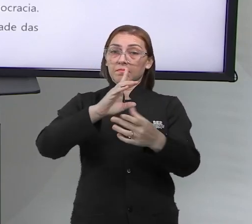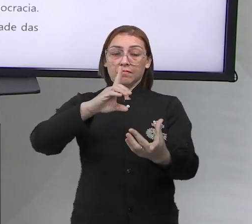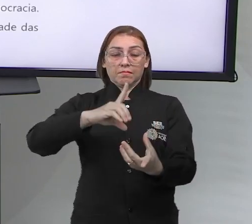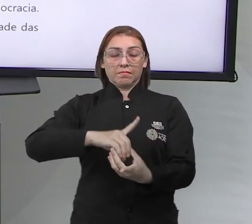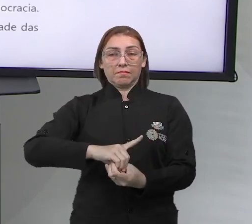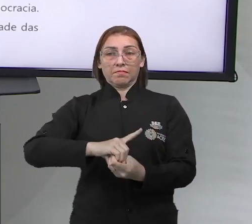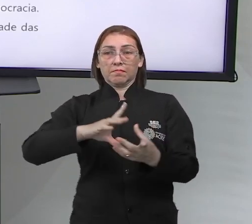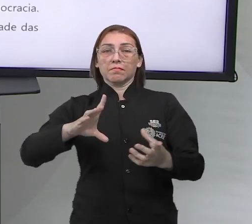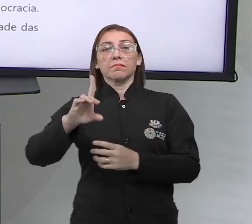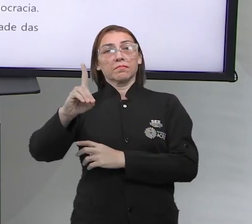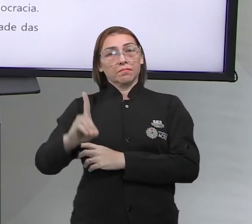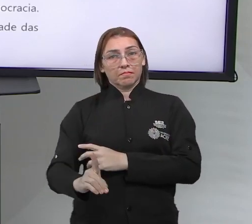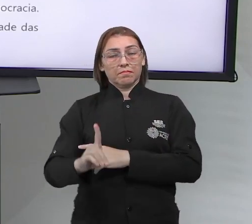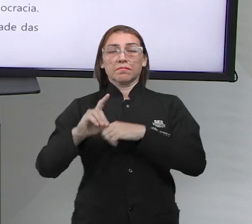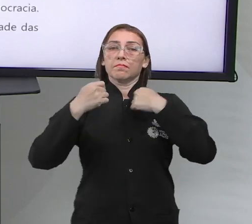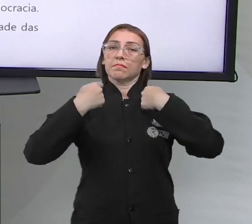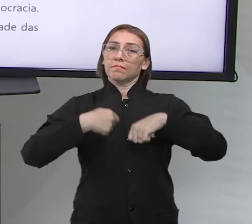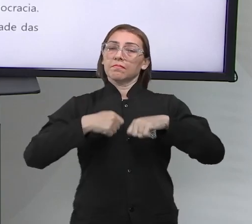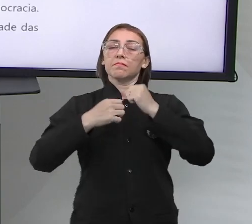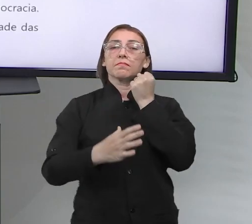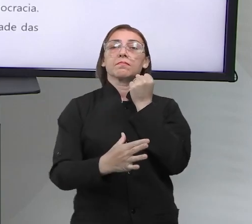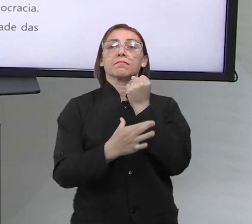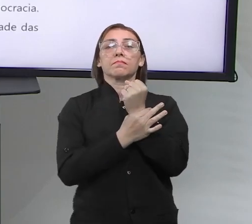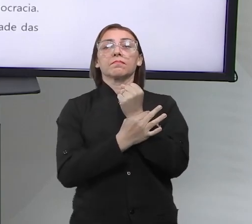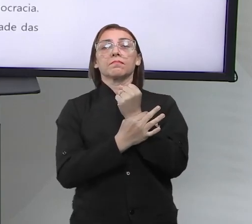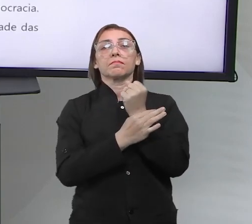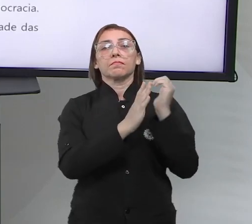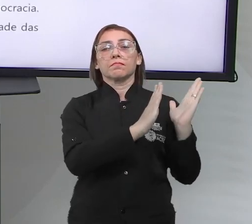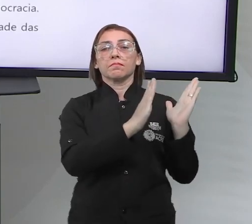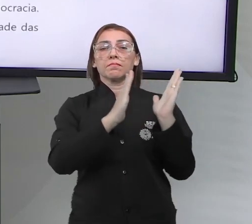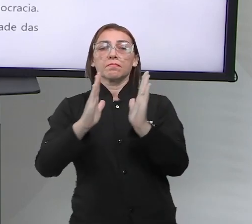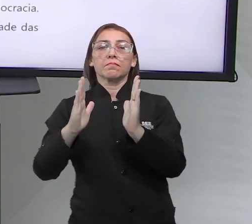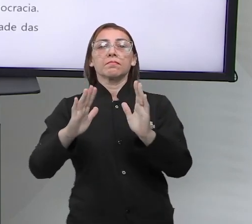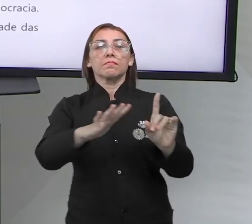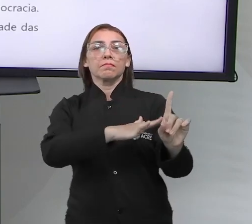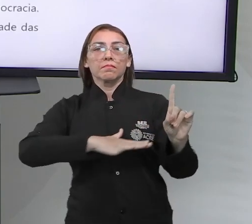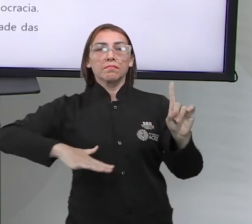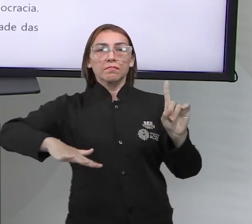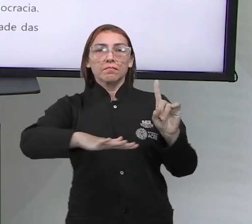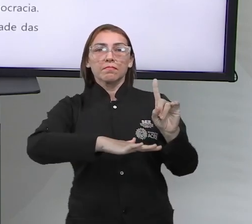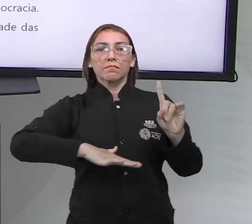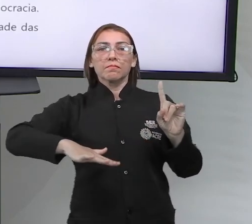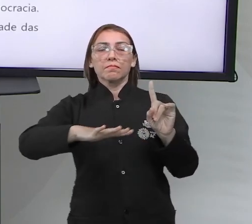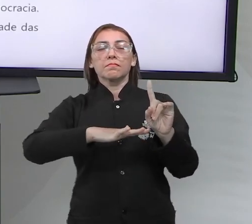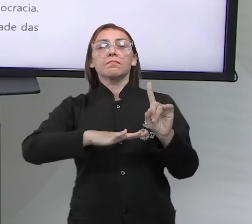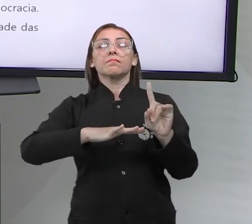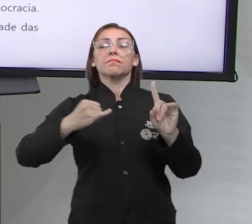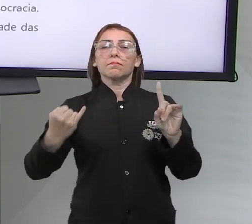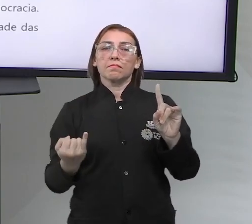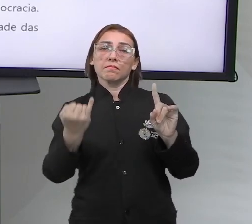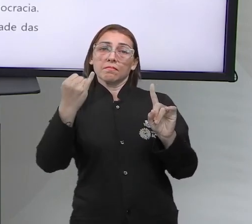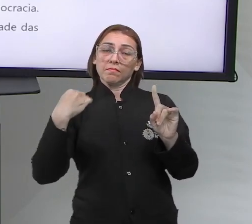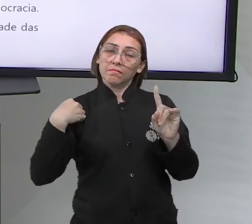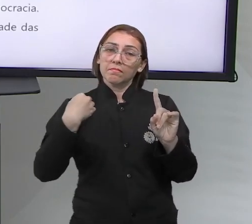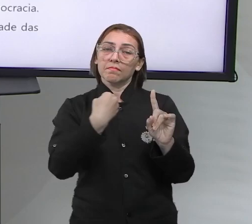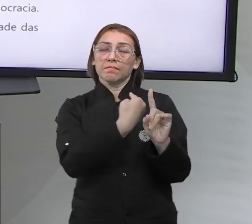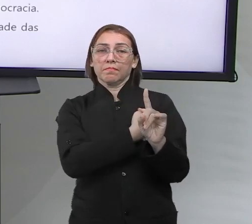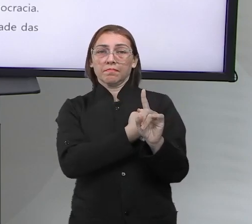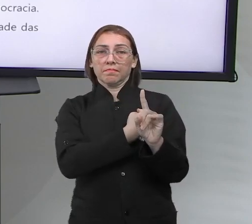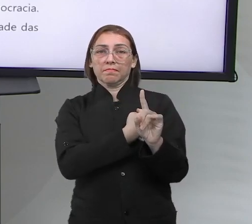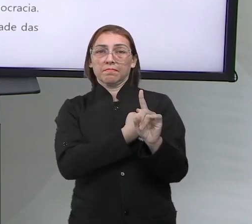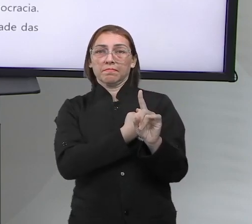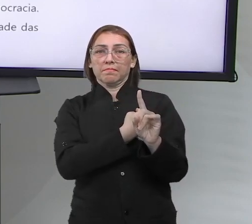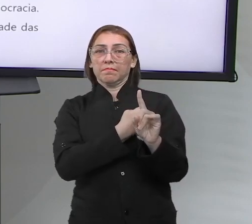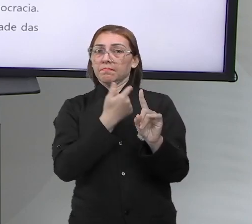Democrático de Direito, ele precisa garantir a ordem social que é conveniente a todos nós. Nós